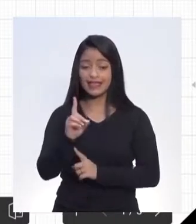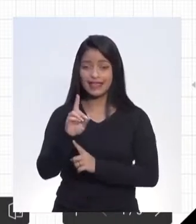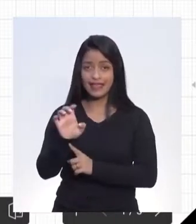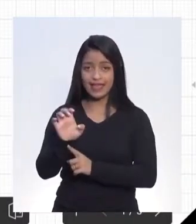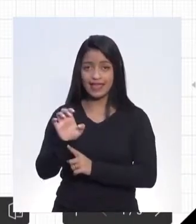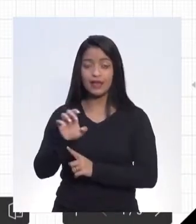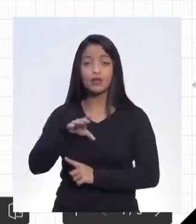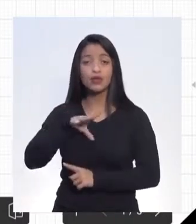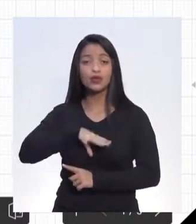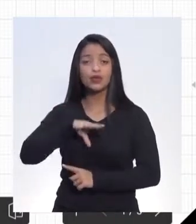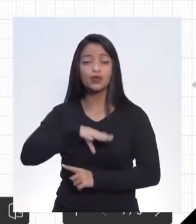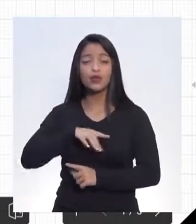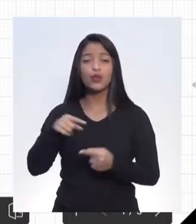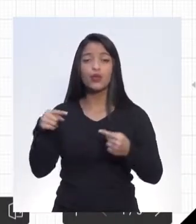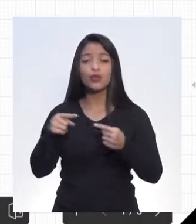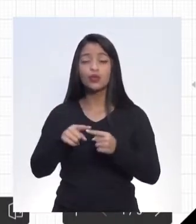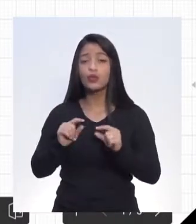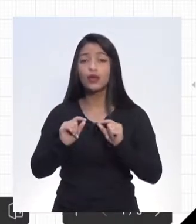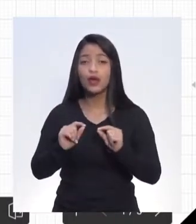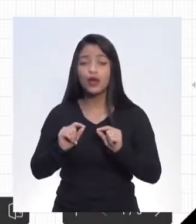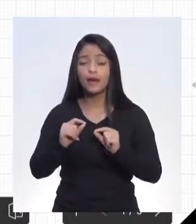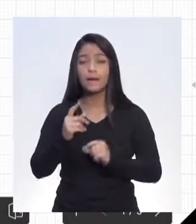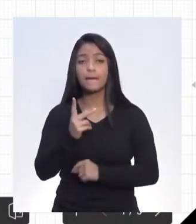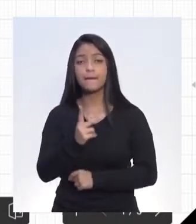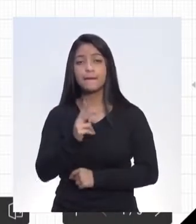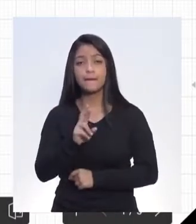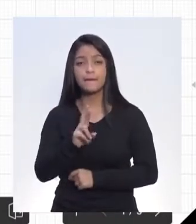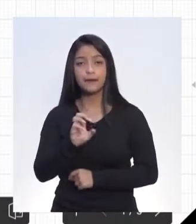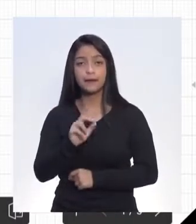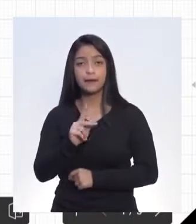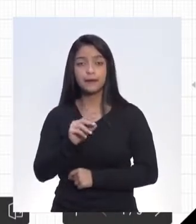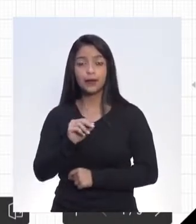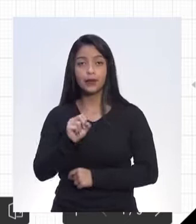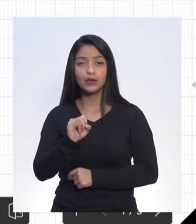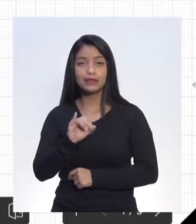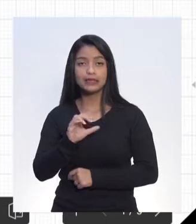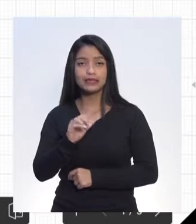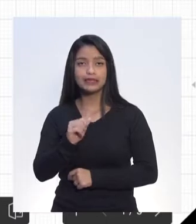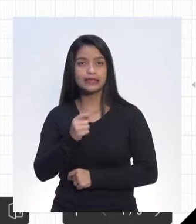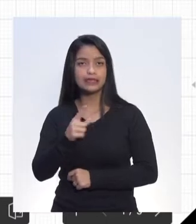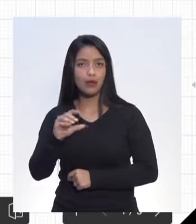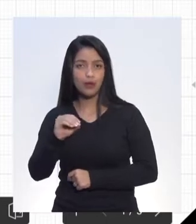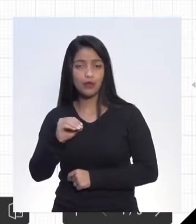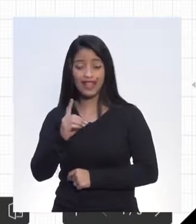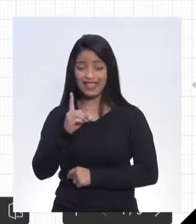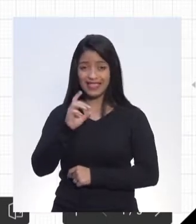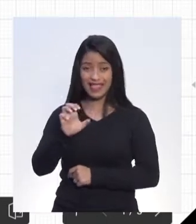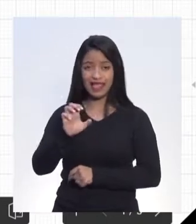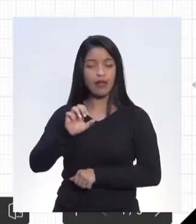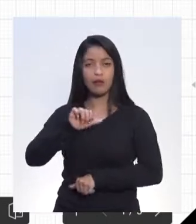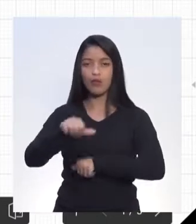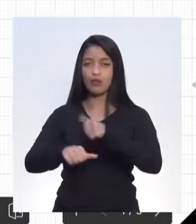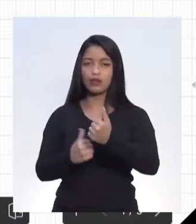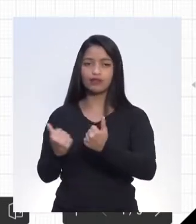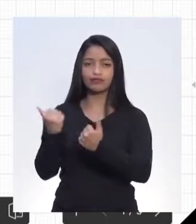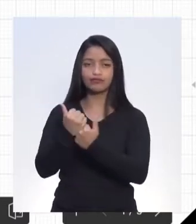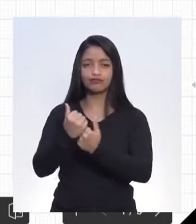portuguesa, a famosa preposição, né? Aqui ele vai virar o quê? Um produto, uma multiplicação. Então, na realidade, temos